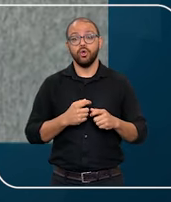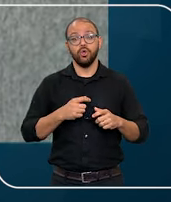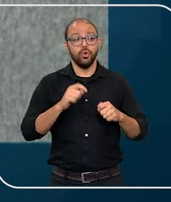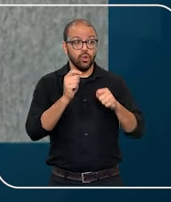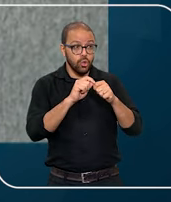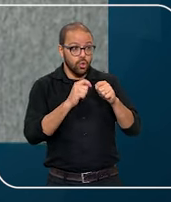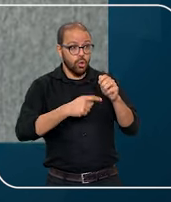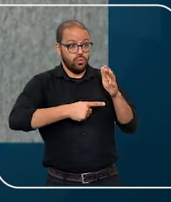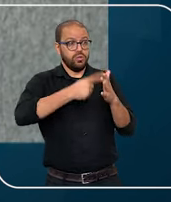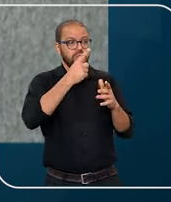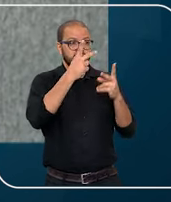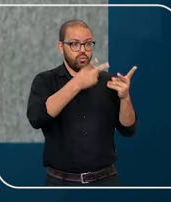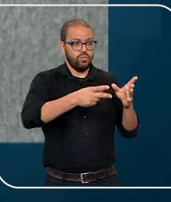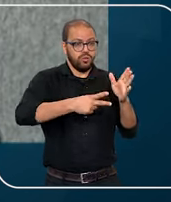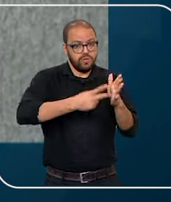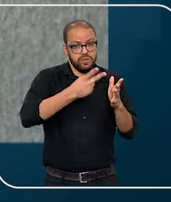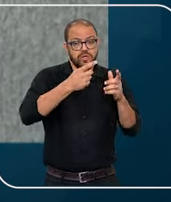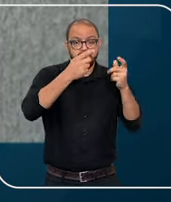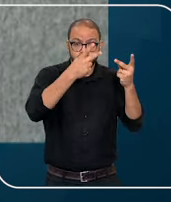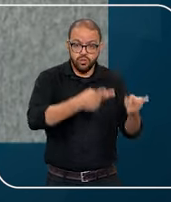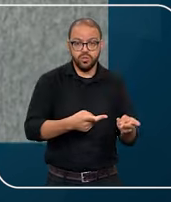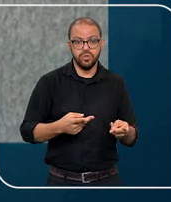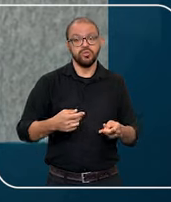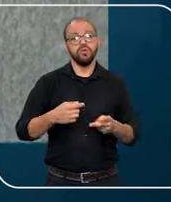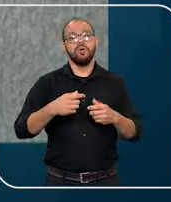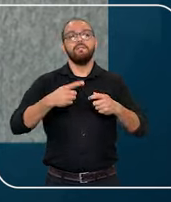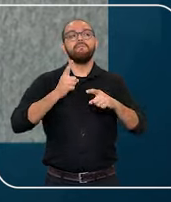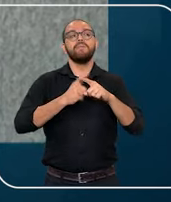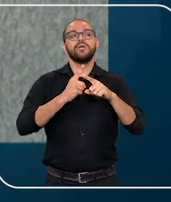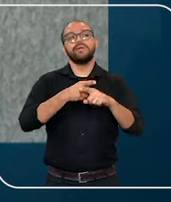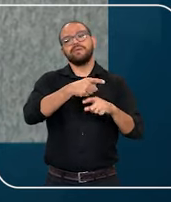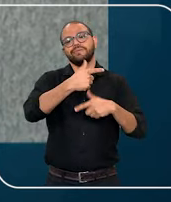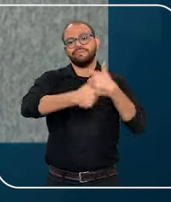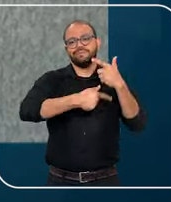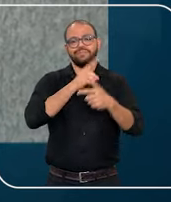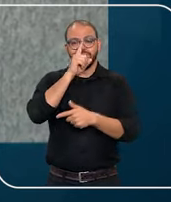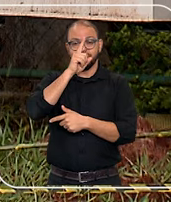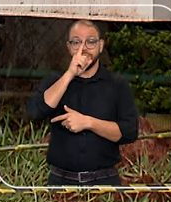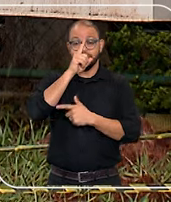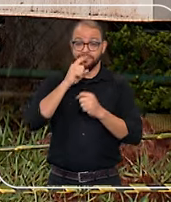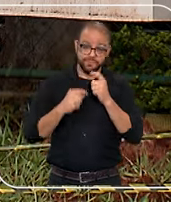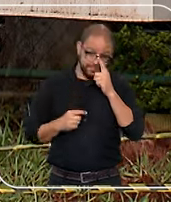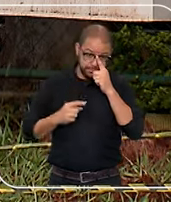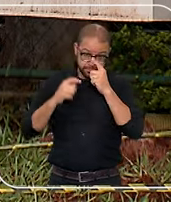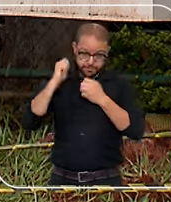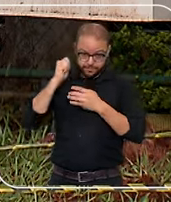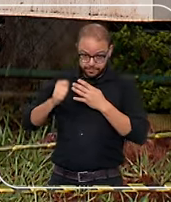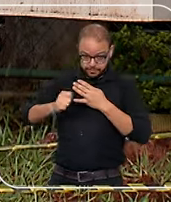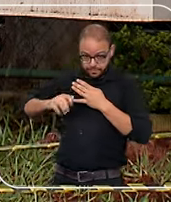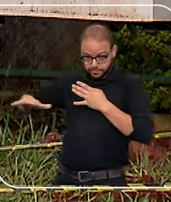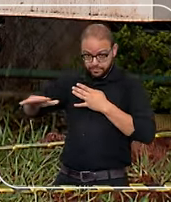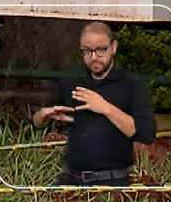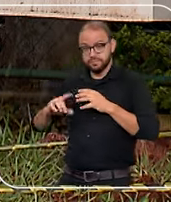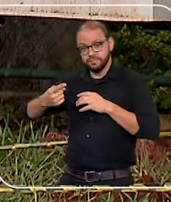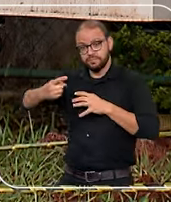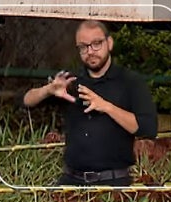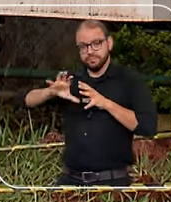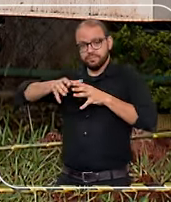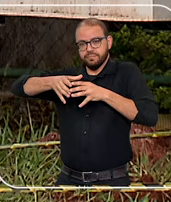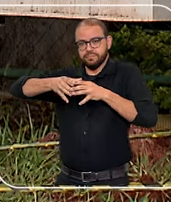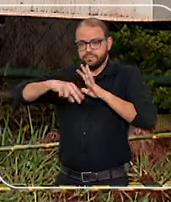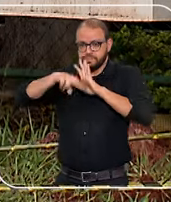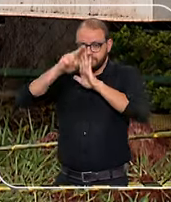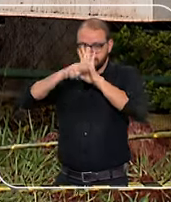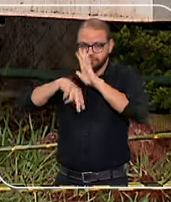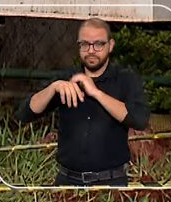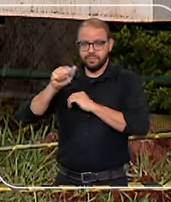ser dispensado o procedimento de dupla visita por serem considerados de alto risco. No mesmo precedente, a primeira turma entendeu